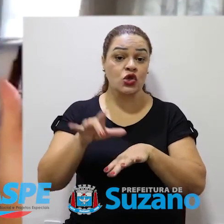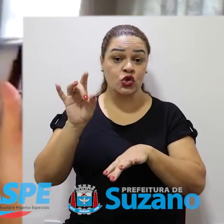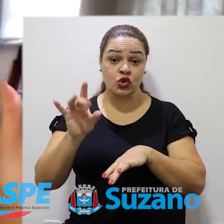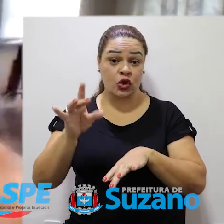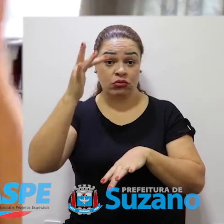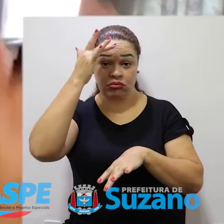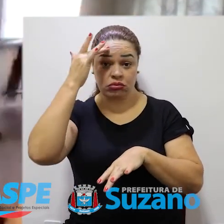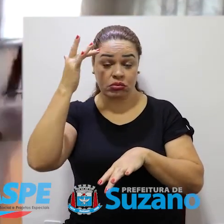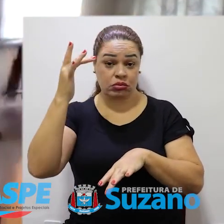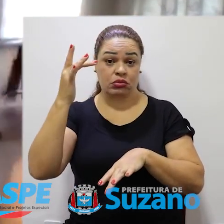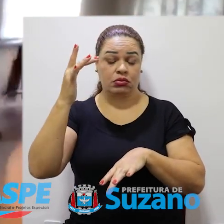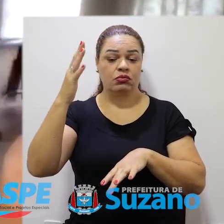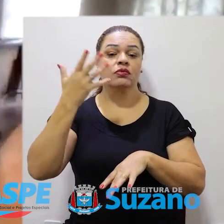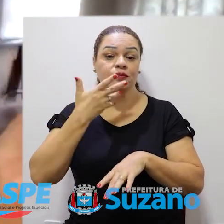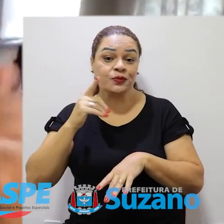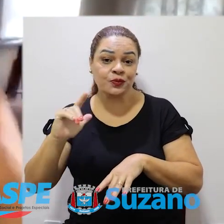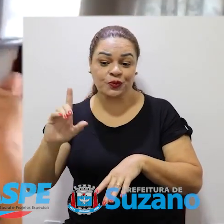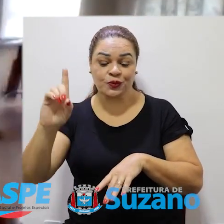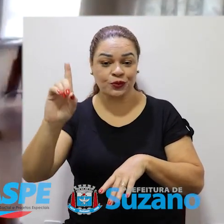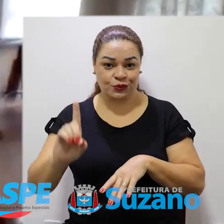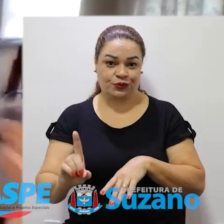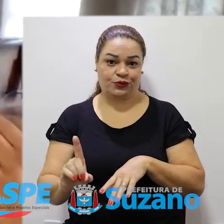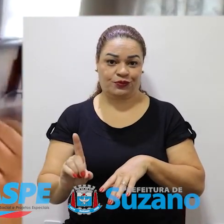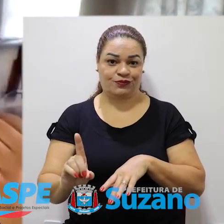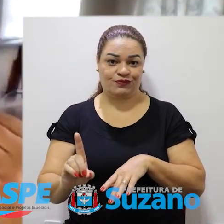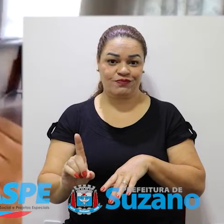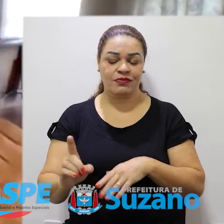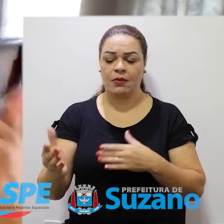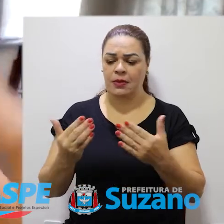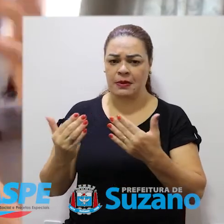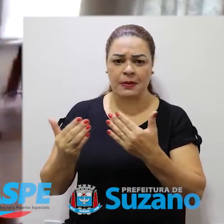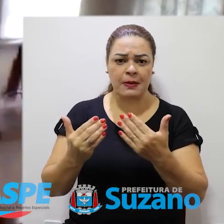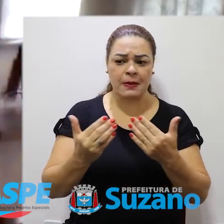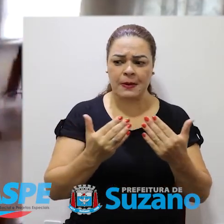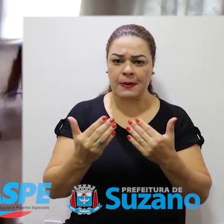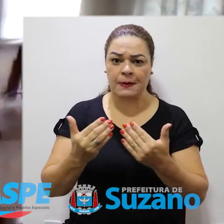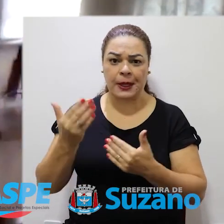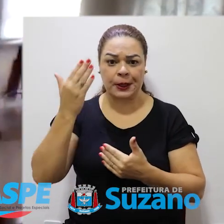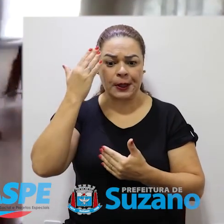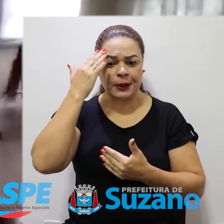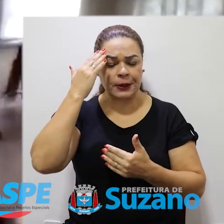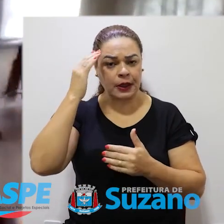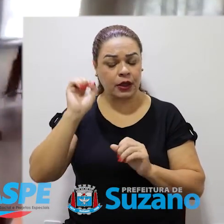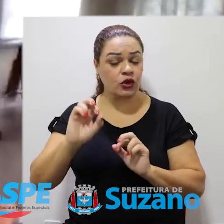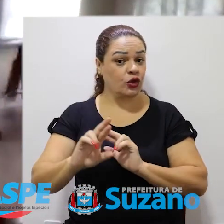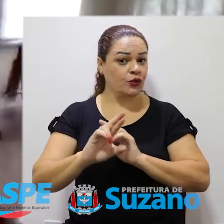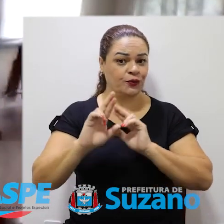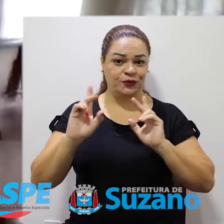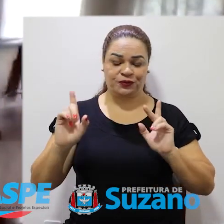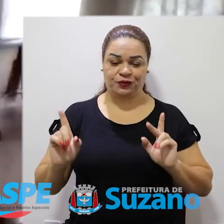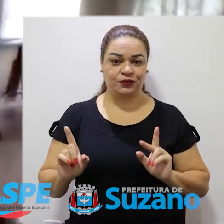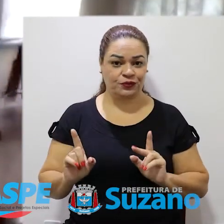necessariamente crianças surdas, mas crianças com deficiência. Então, ela tem uma constituição inicial que